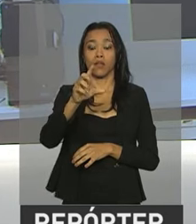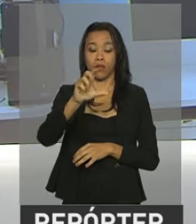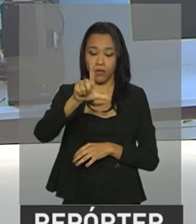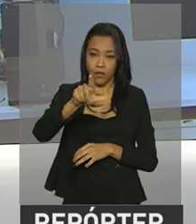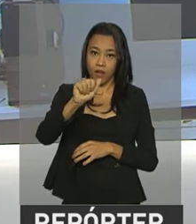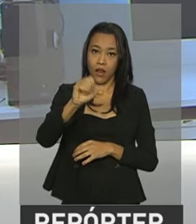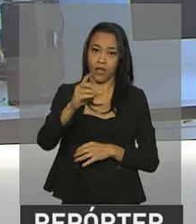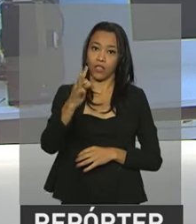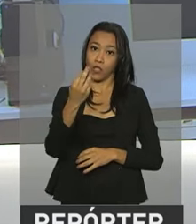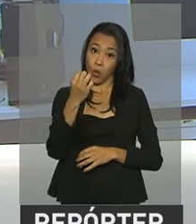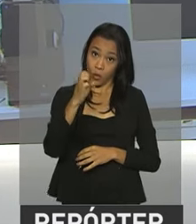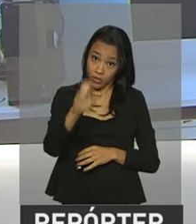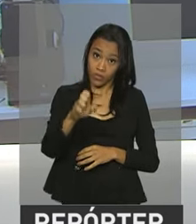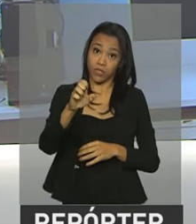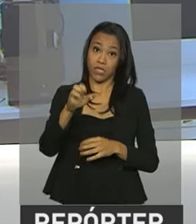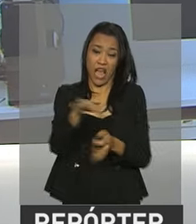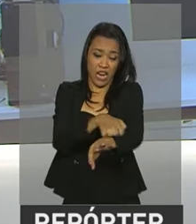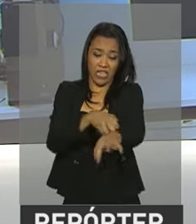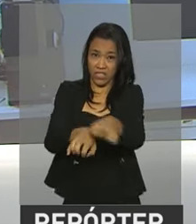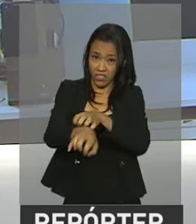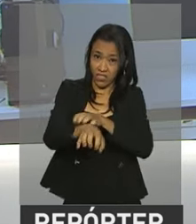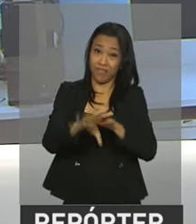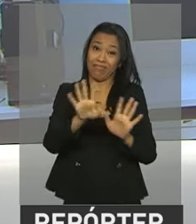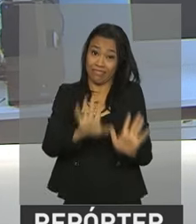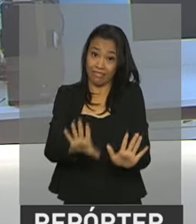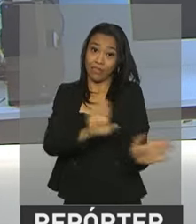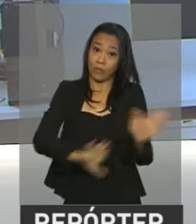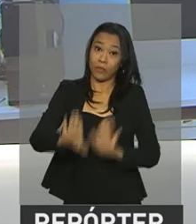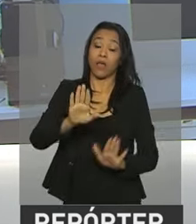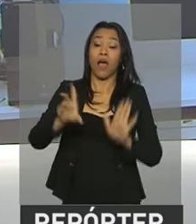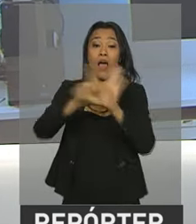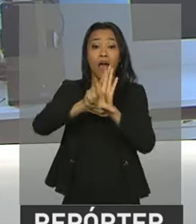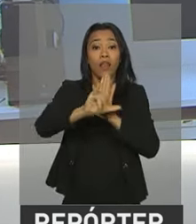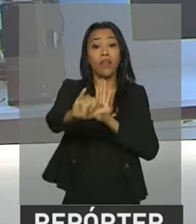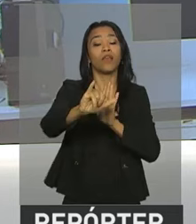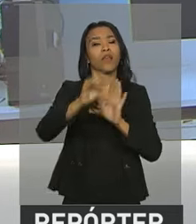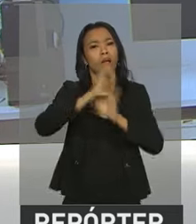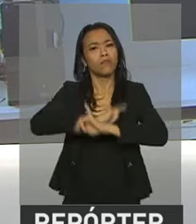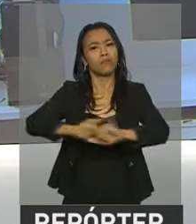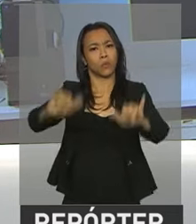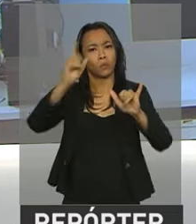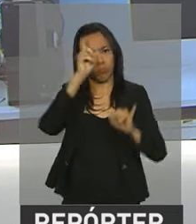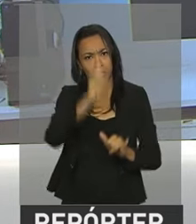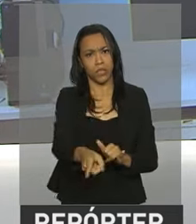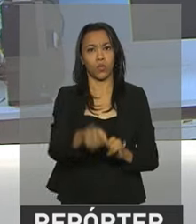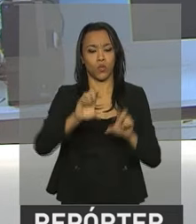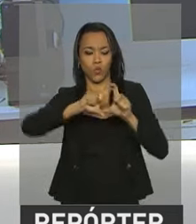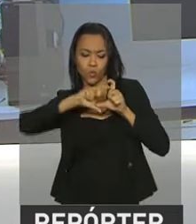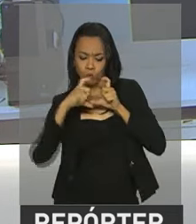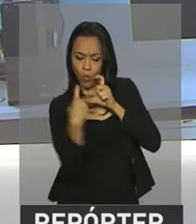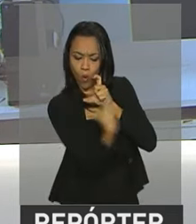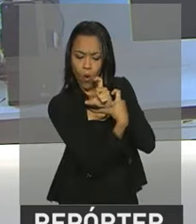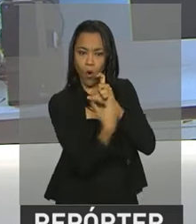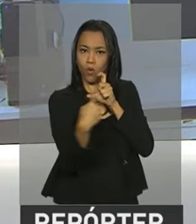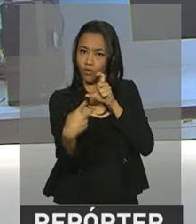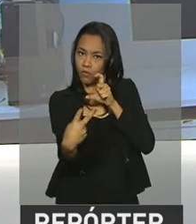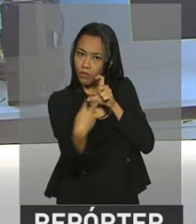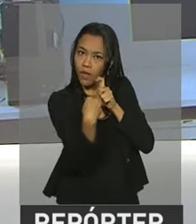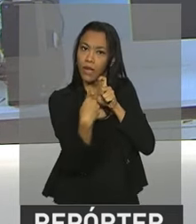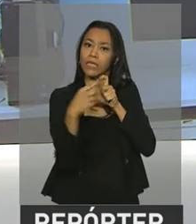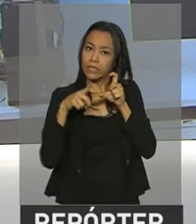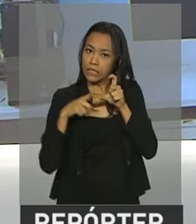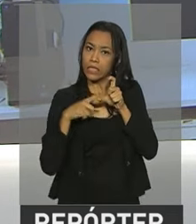hora das compras uma lei sancionada esta semana obriga os fabricantes a informar nos rótulos de forma Clara a presença da